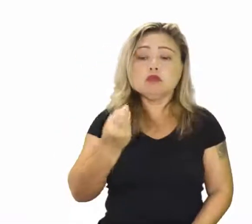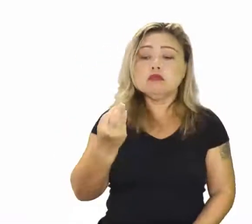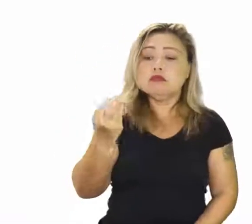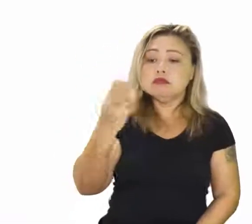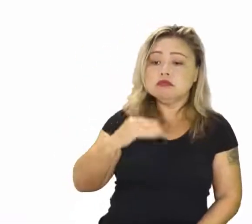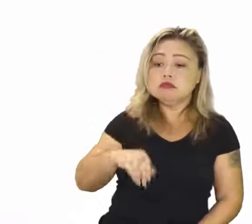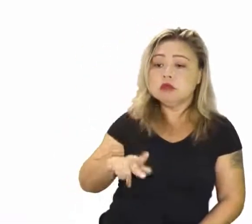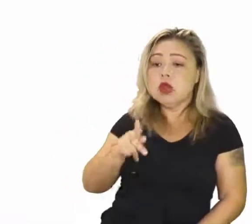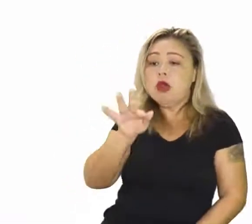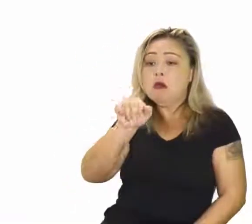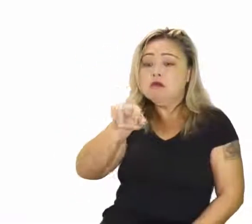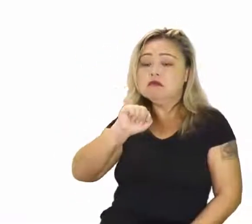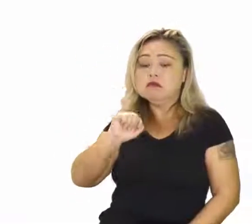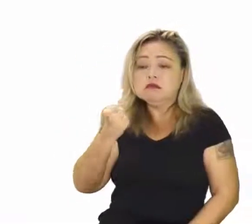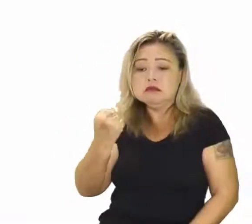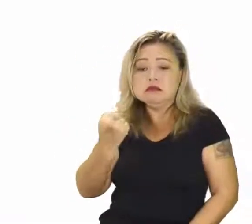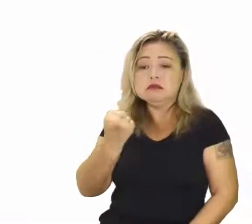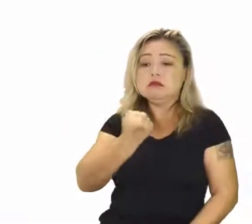Então,